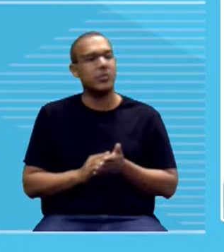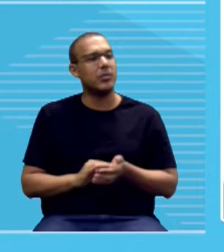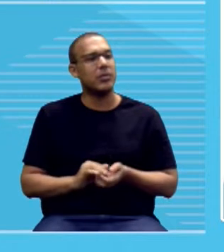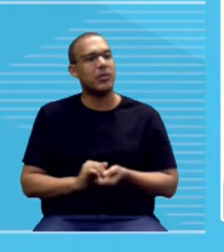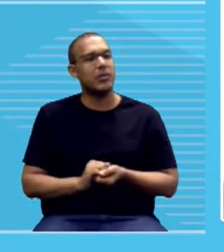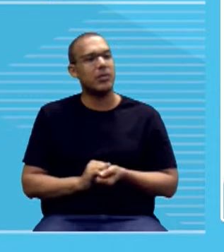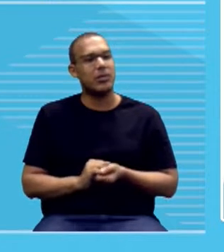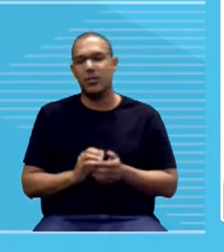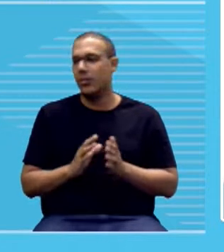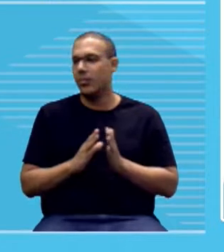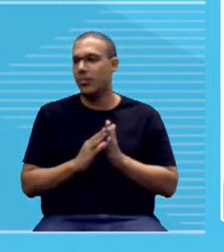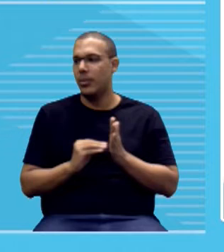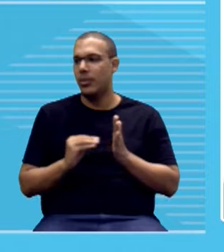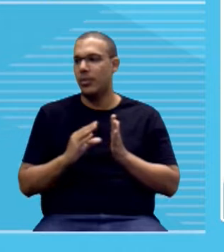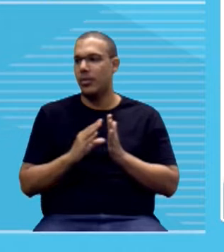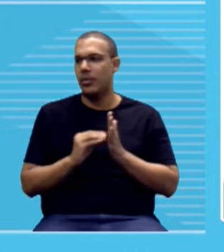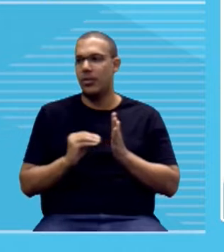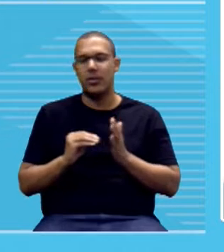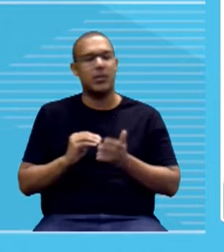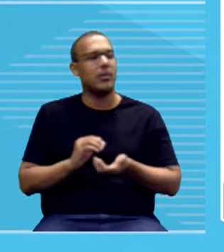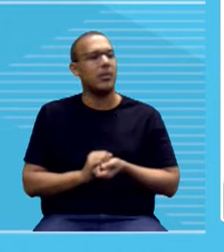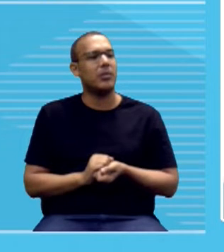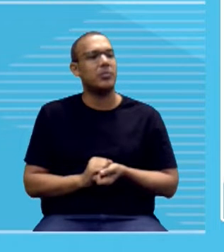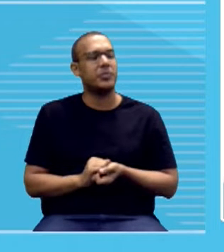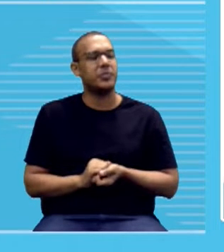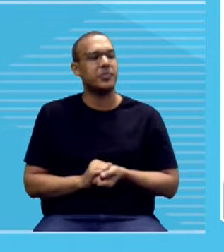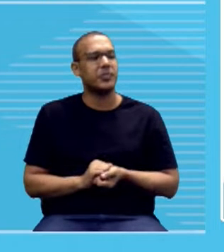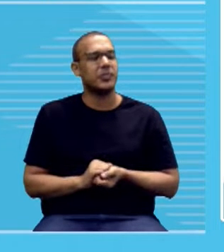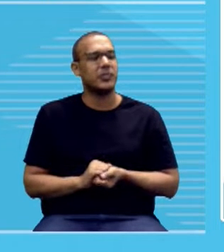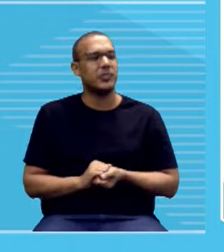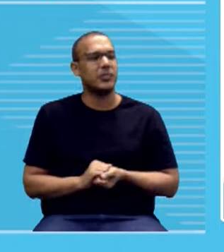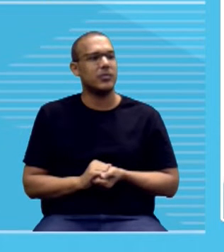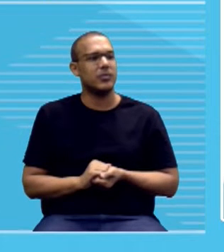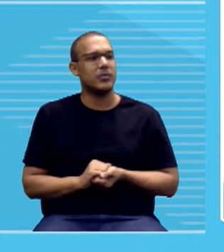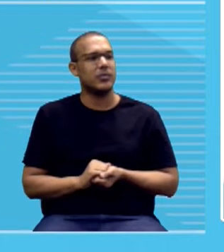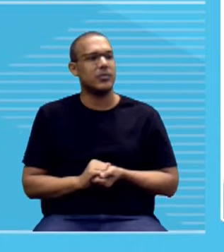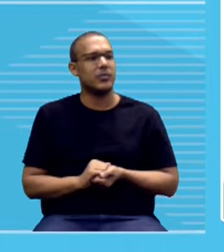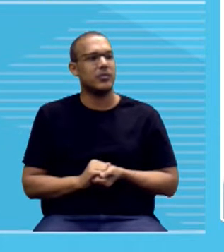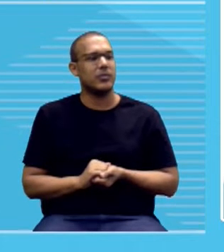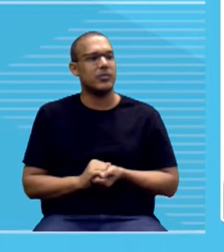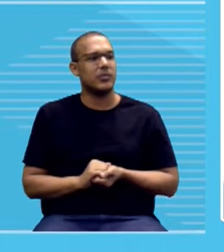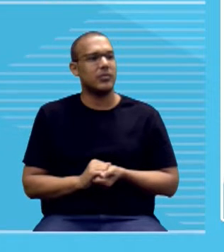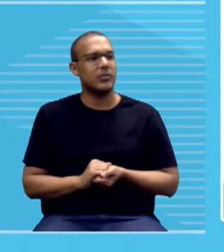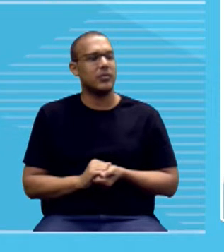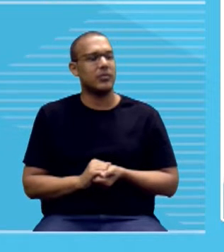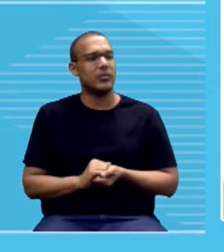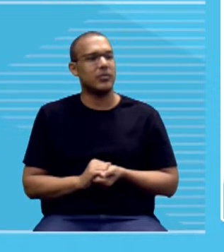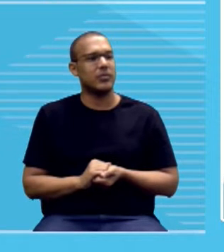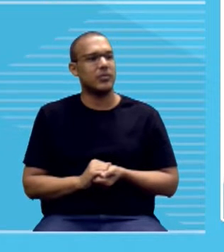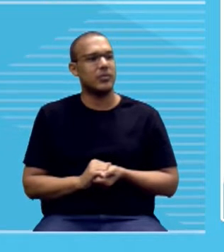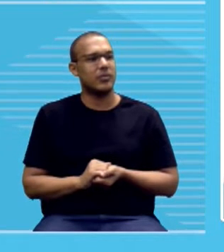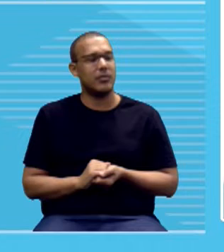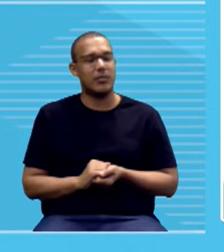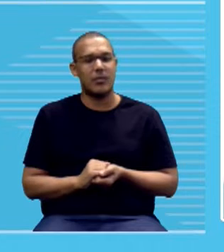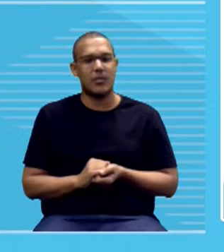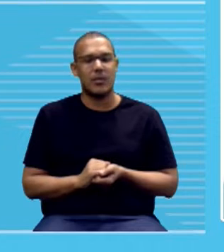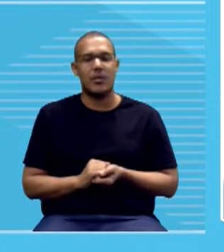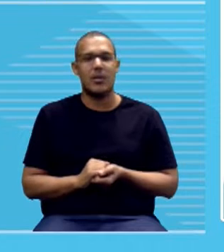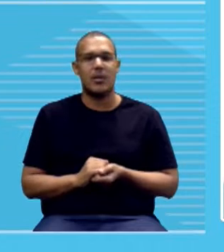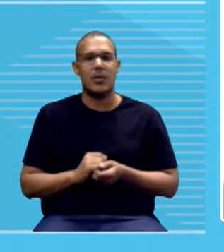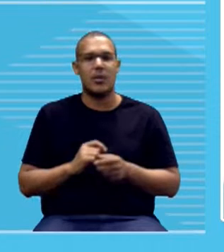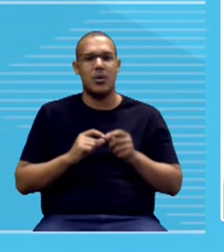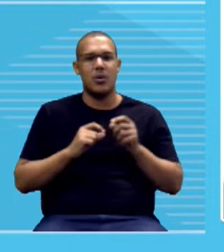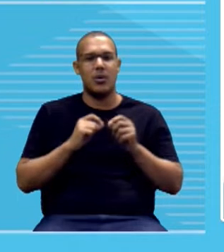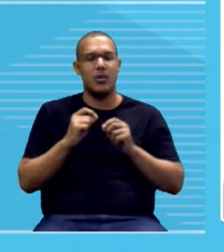era o cientista que veio antes dele, tá bom? Você tinha um cientista antes dele. O que quebrou o modelo atômico antes do de